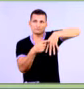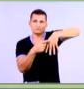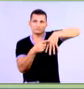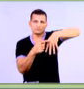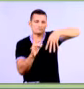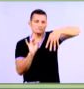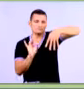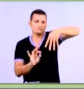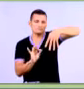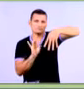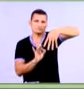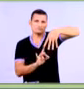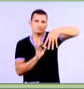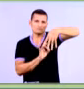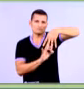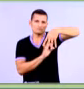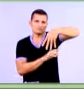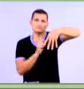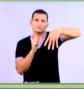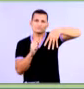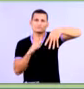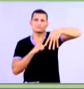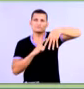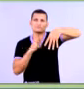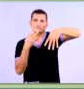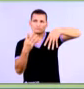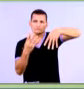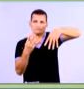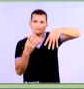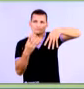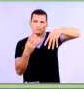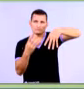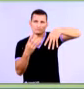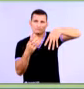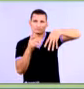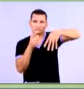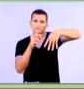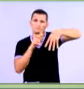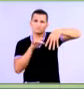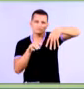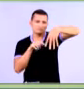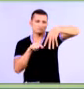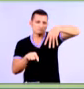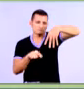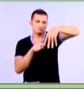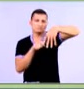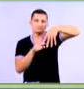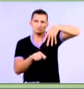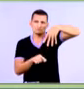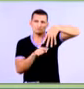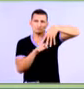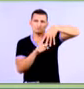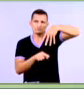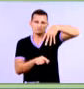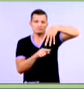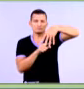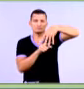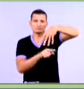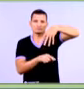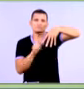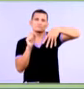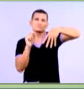nó desse pode ter 4 filhos. Então, conforme você vai ramificando aqui, né? O que seria